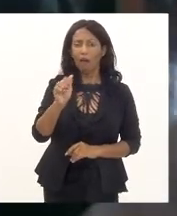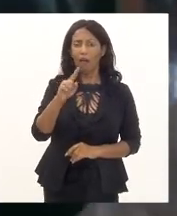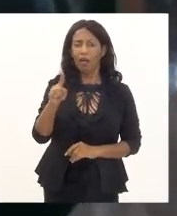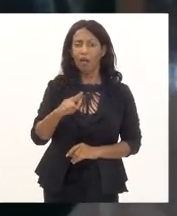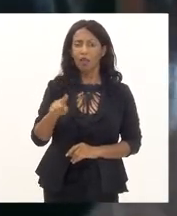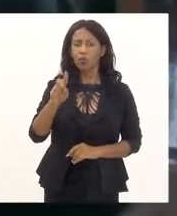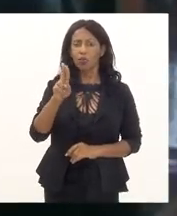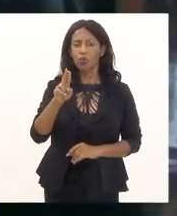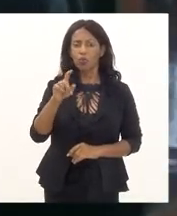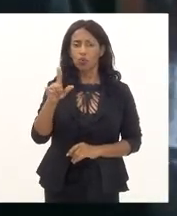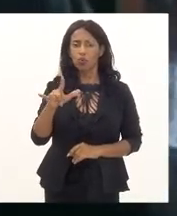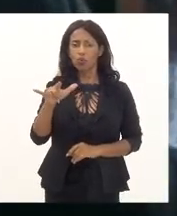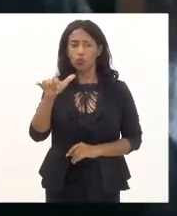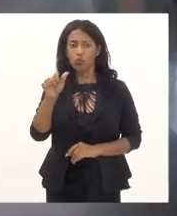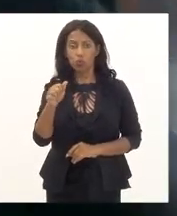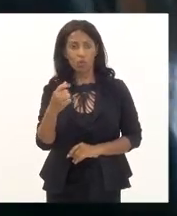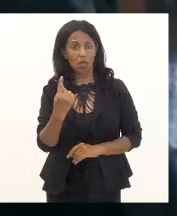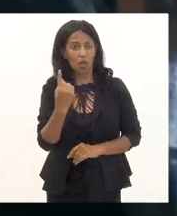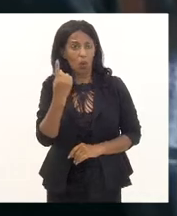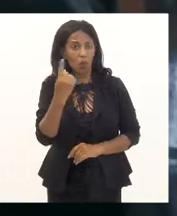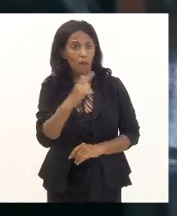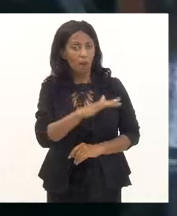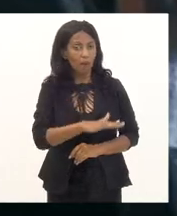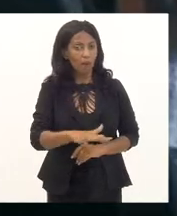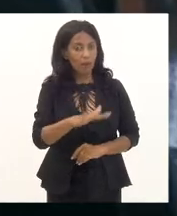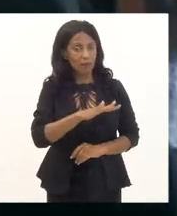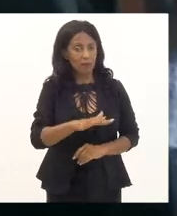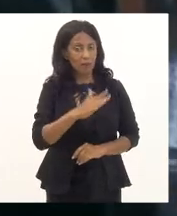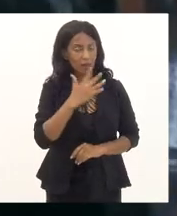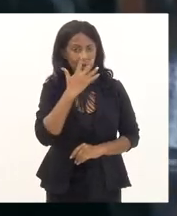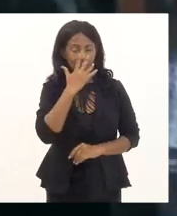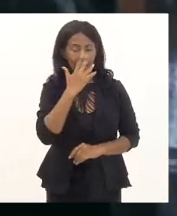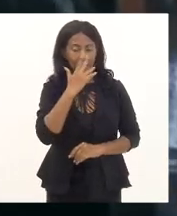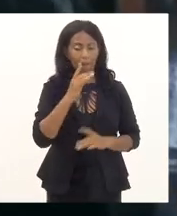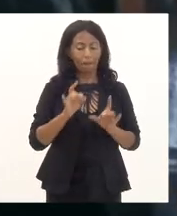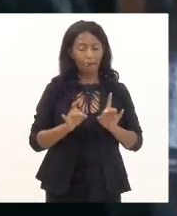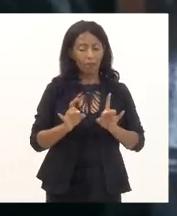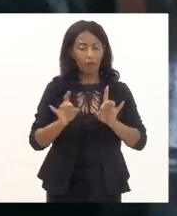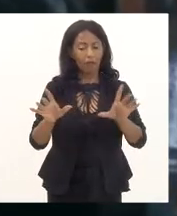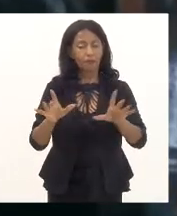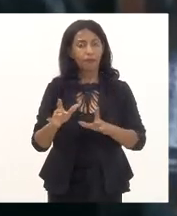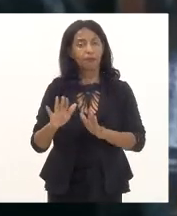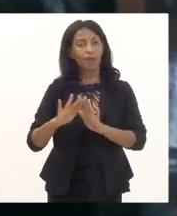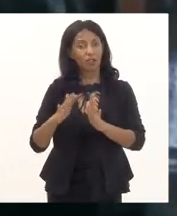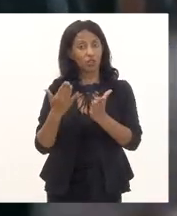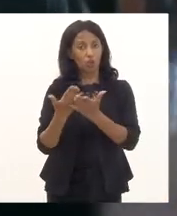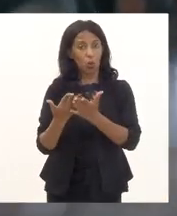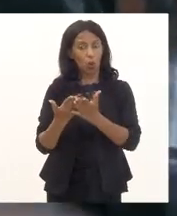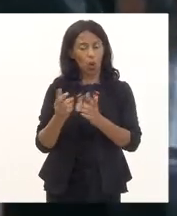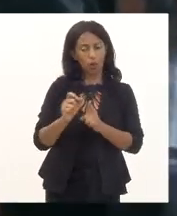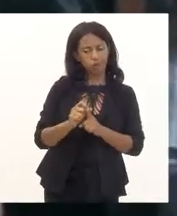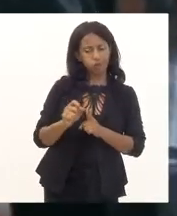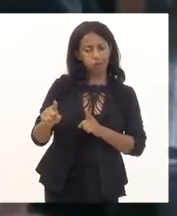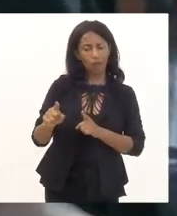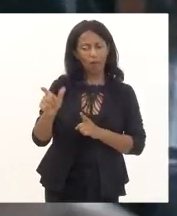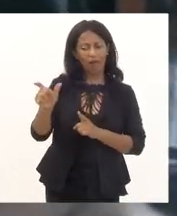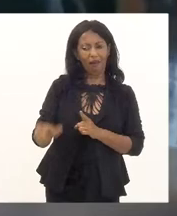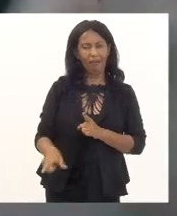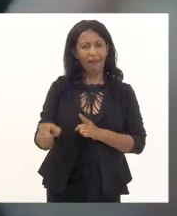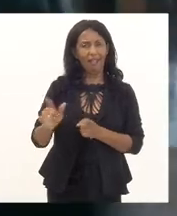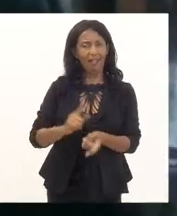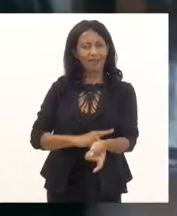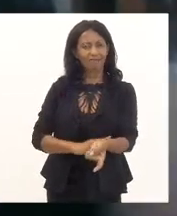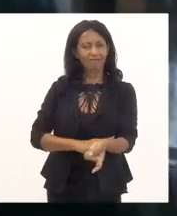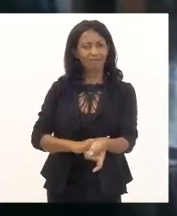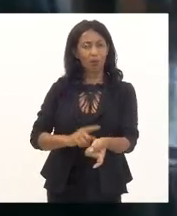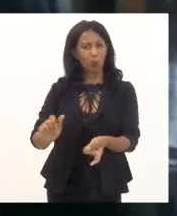criança foi desligada de uma escola aqui no Cosme Velho, no Rio de Janeiro, porque era HIV. Então eu